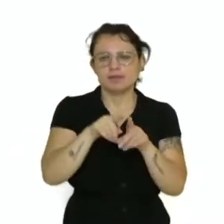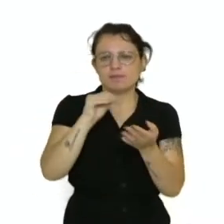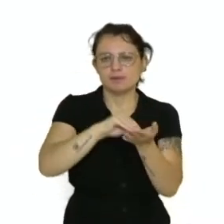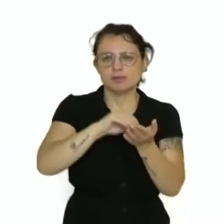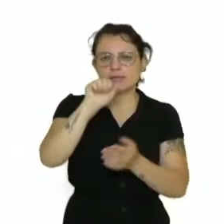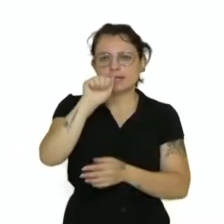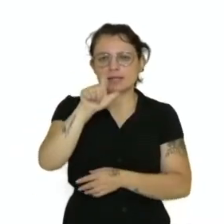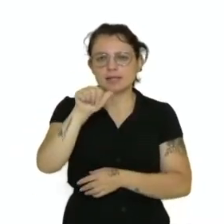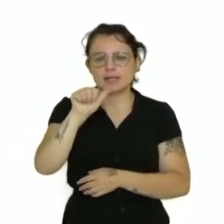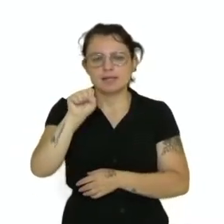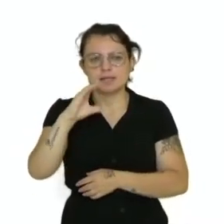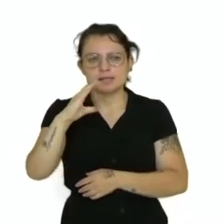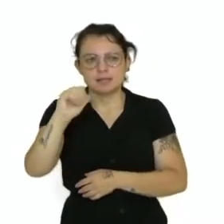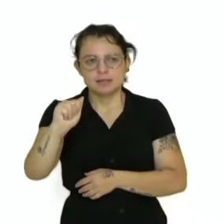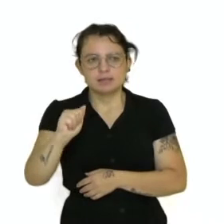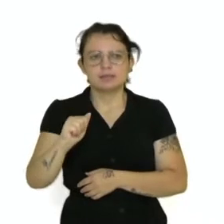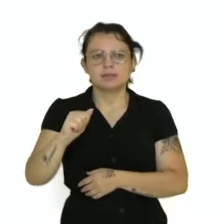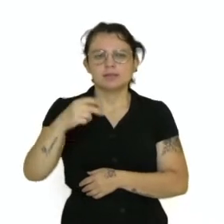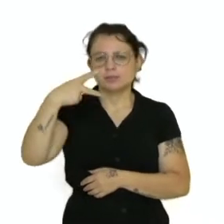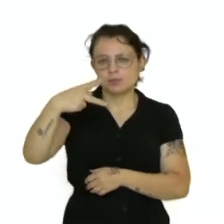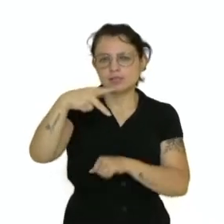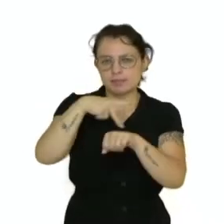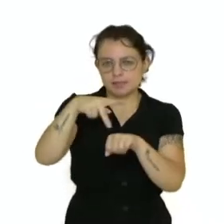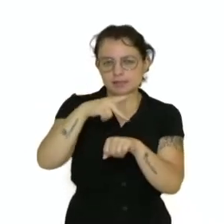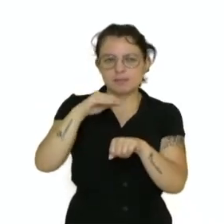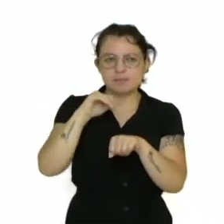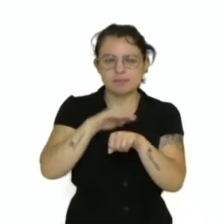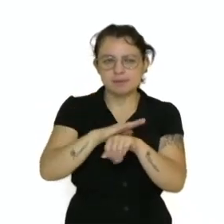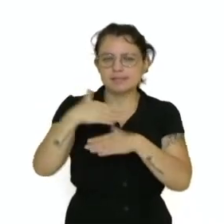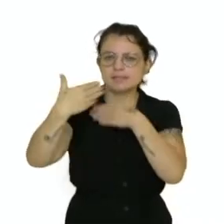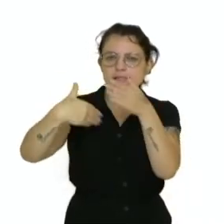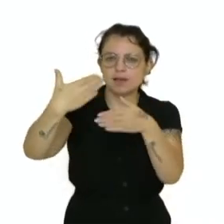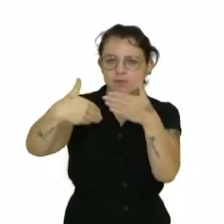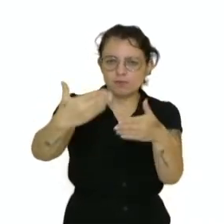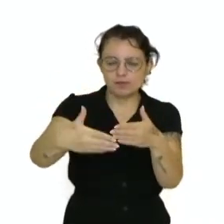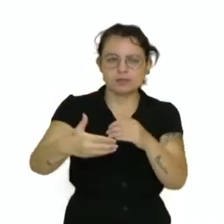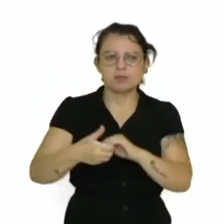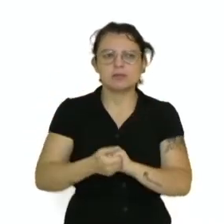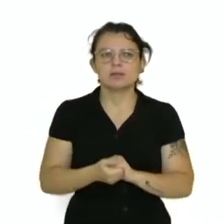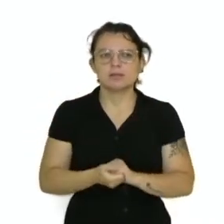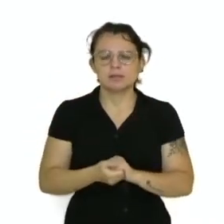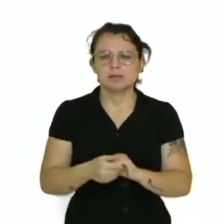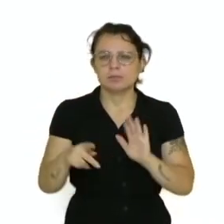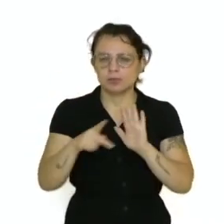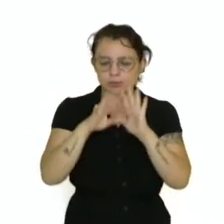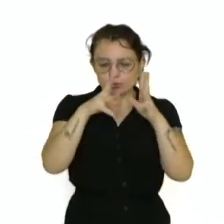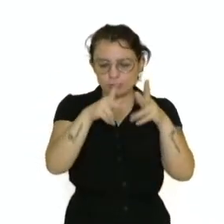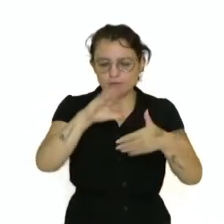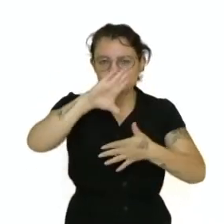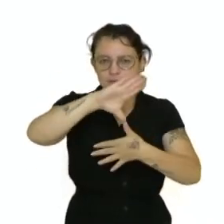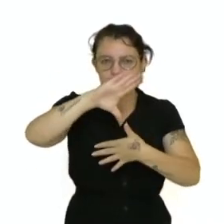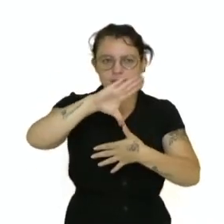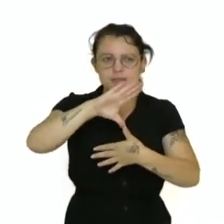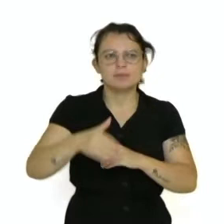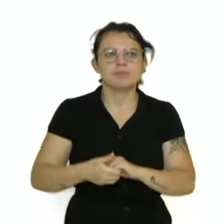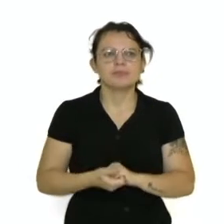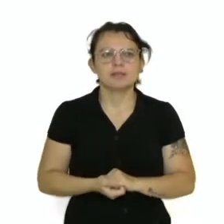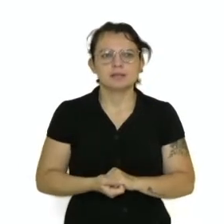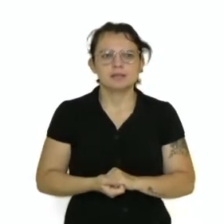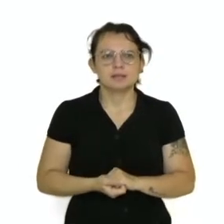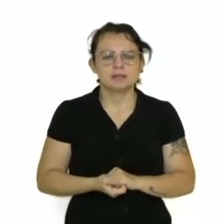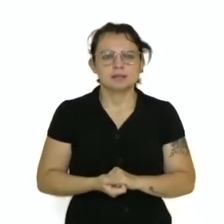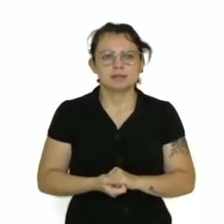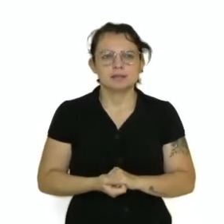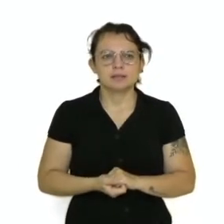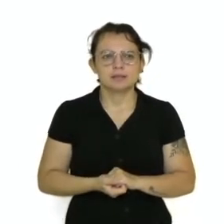nessa imagem, os dois países mais desenvolvidos da América toda. A América anglo-saxônica deve-se ao fato